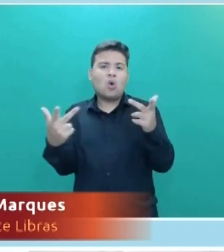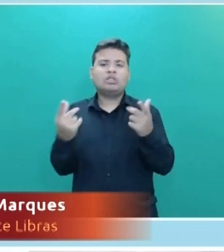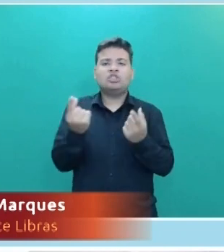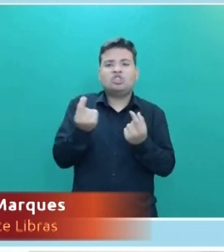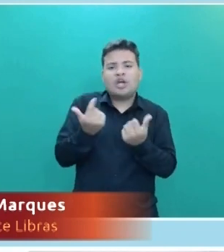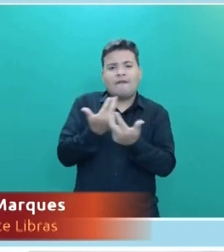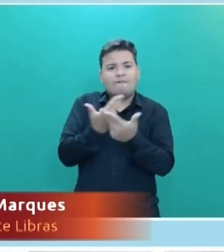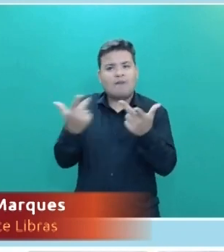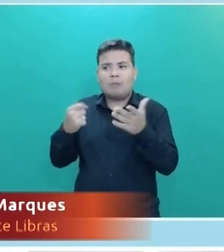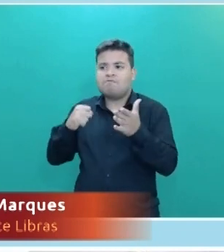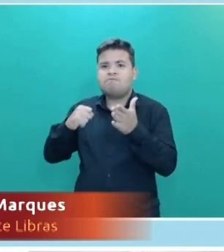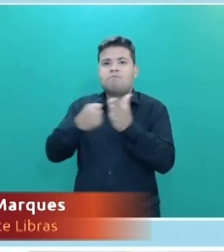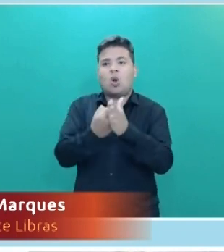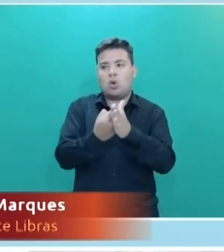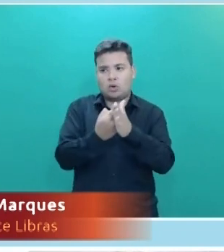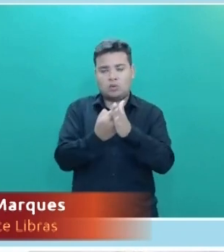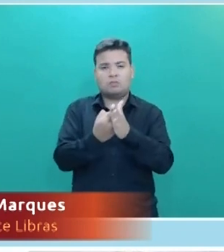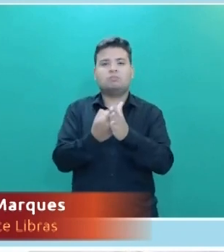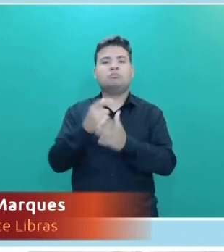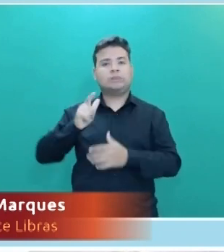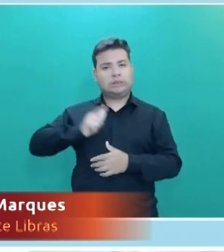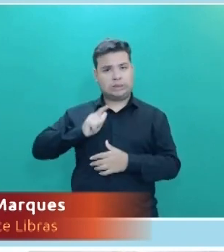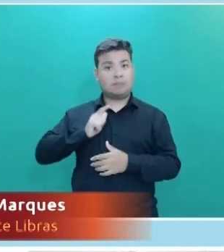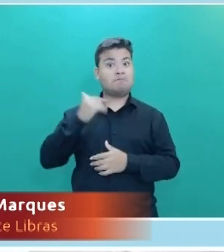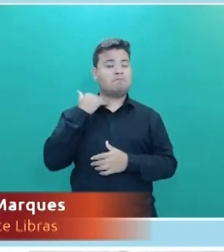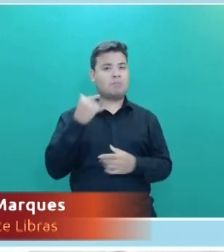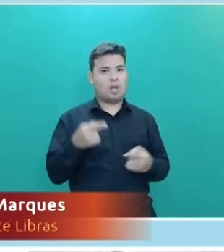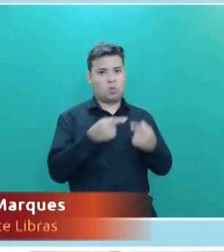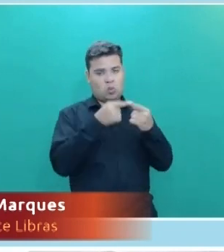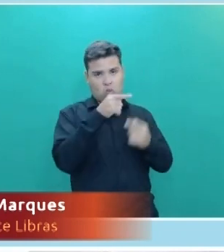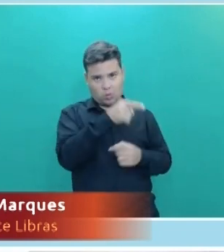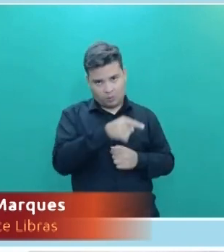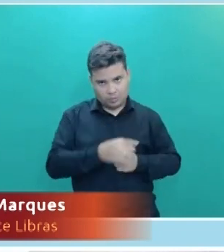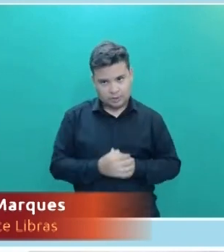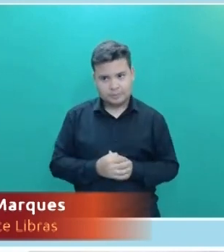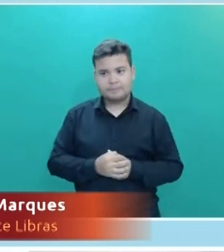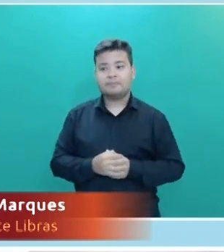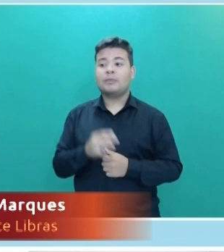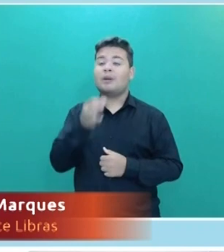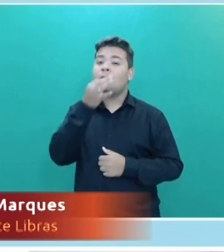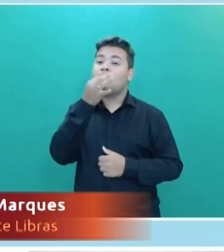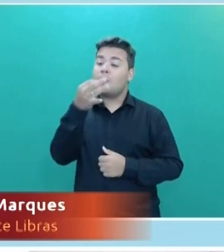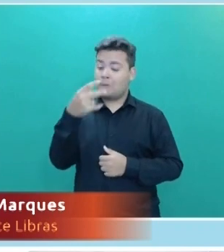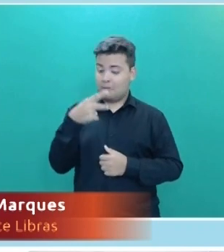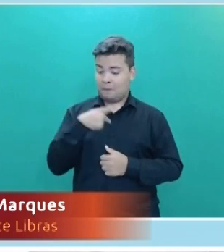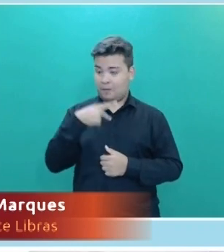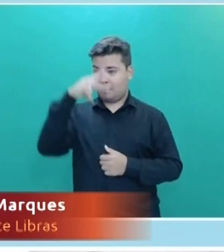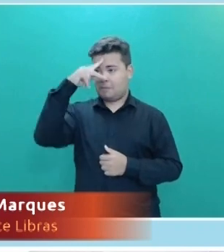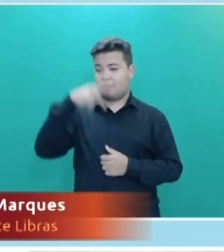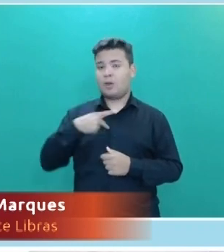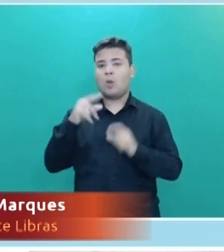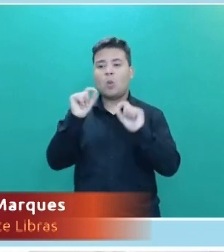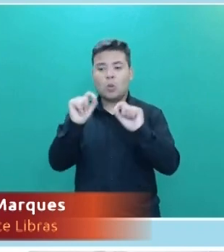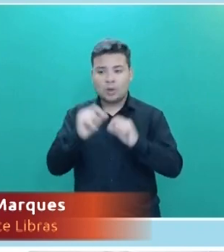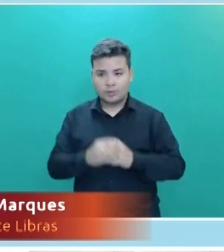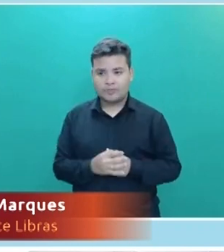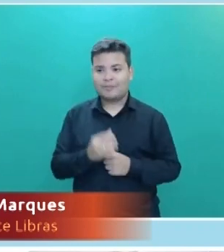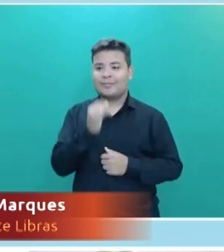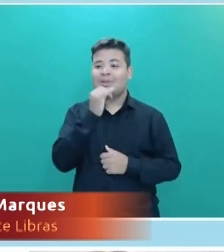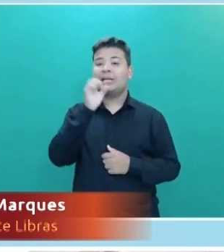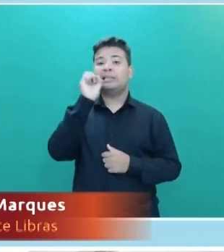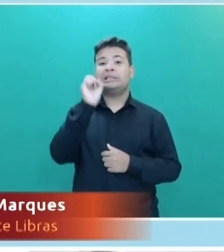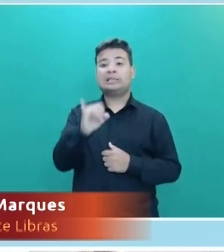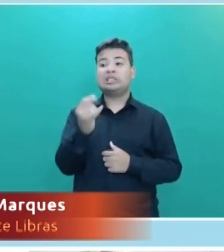opinião minha, pessoal. Esse tipo de situação, se você bloqueia dinheiro